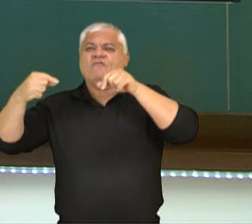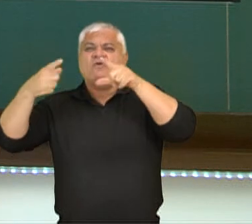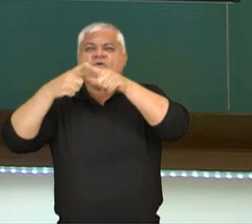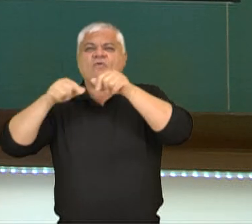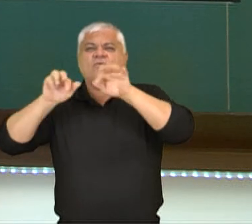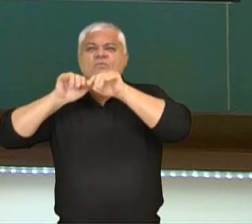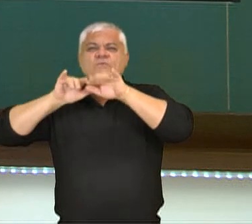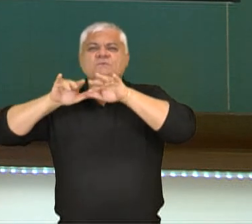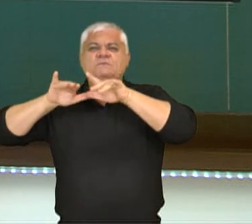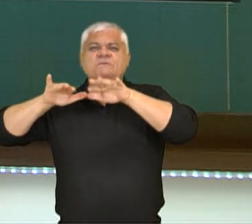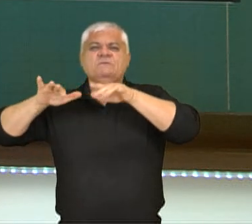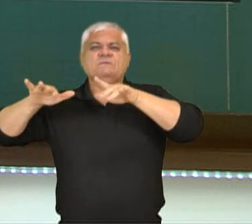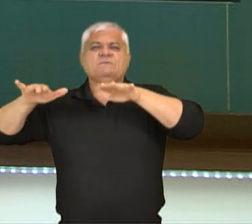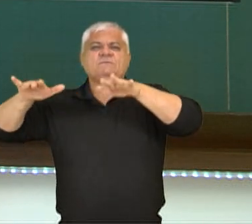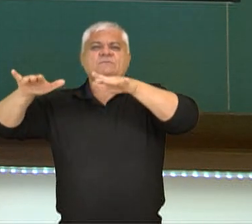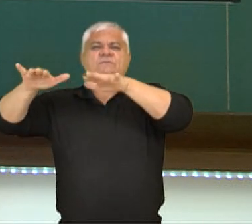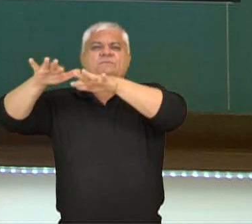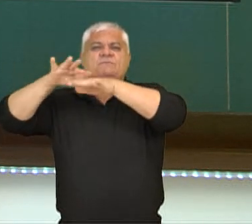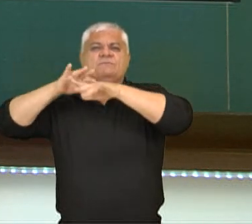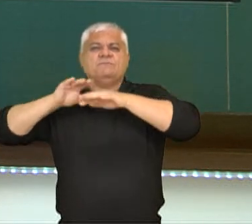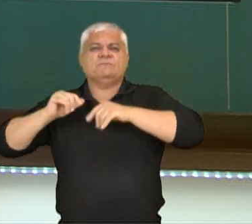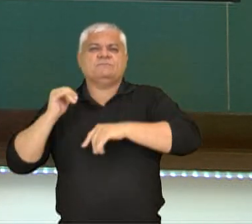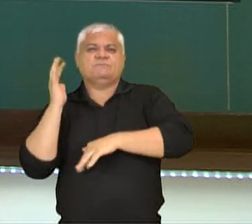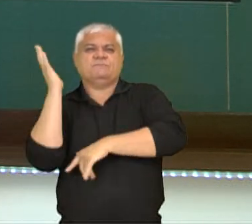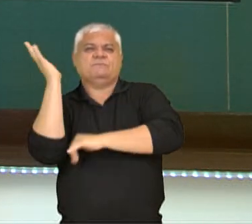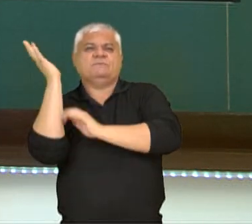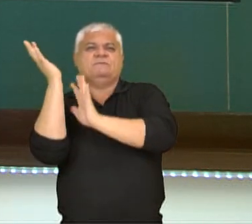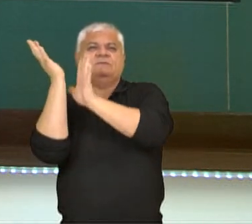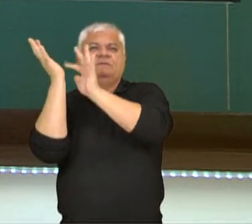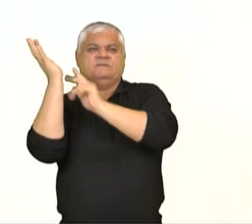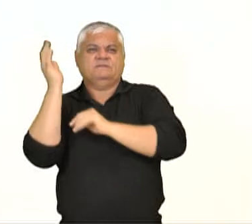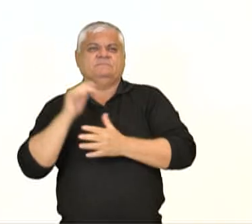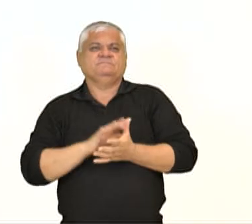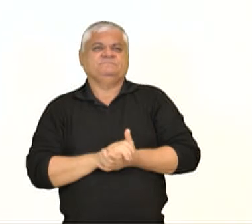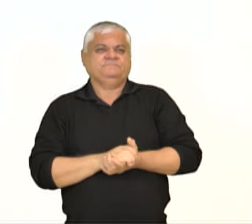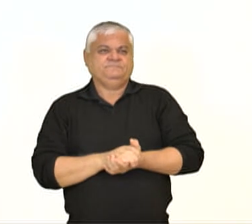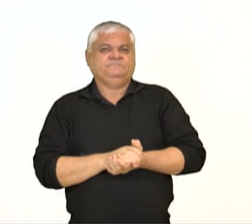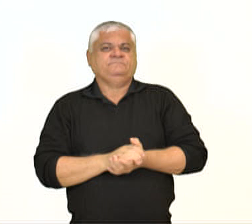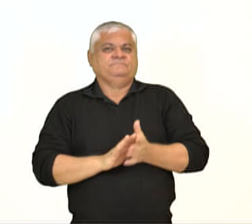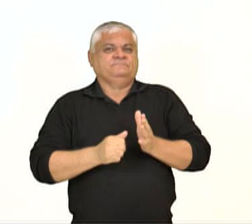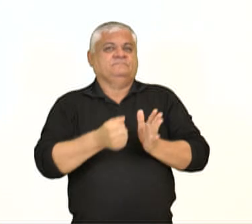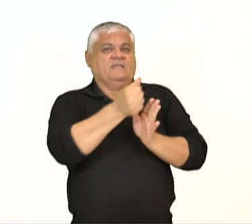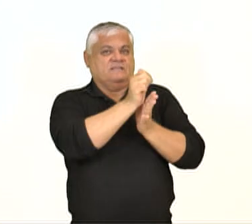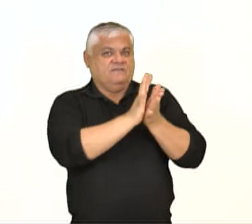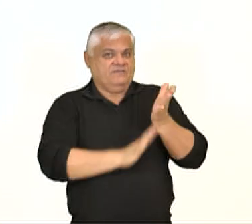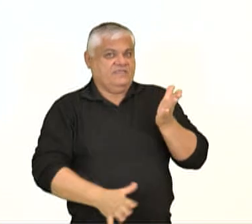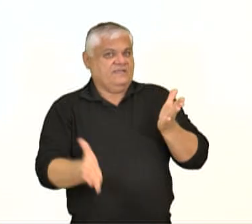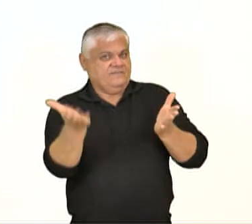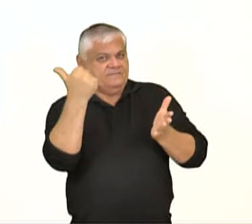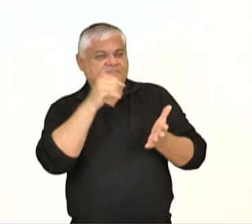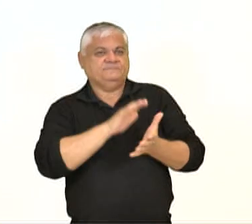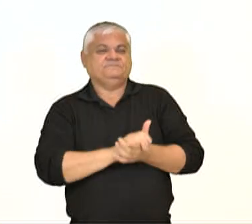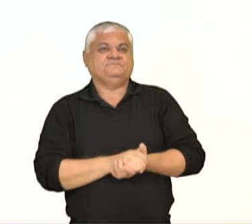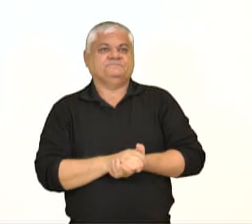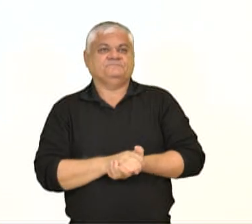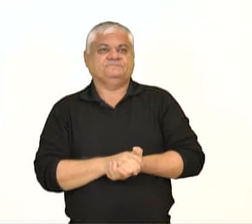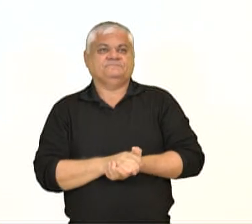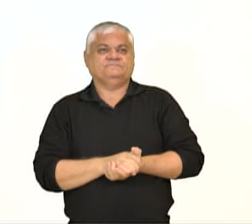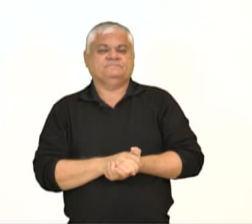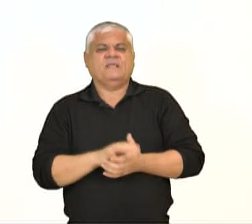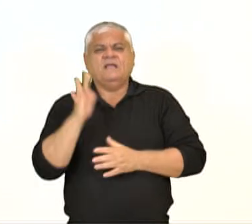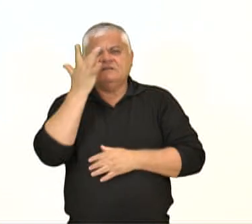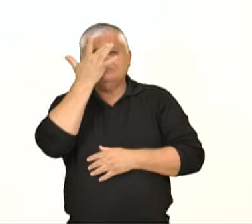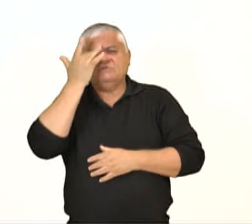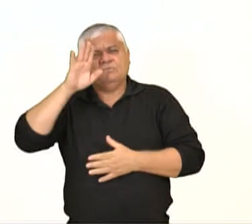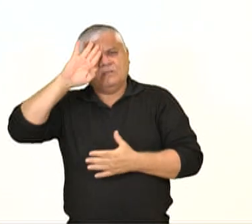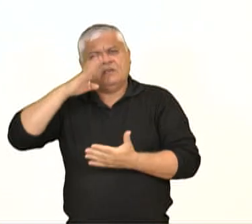está à noite, mas está acontecendo a respiração, ok? Muito bem, bora trabalhar? Bora lá. Muitas pessoas acreditam